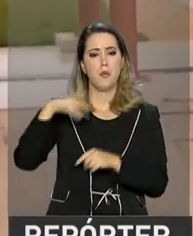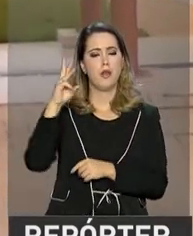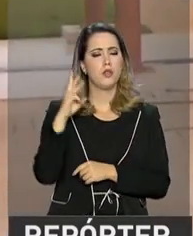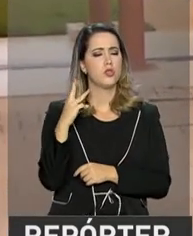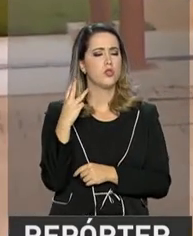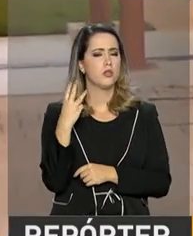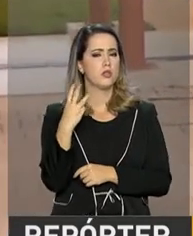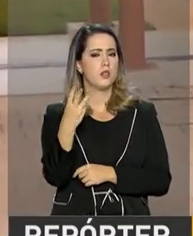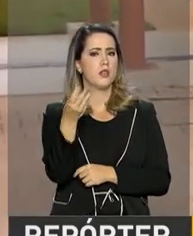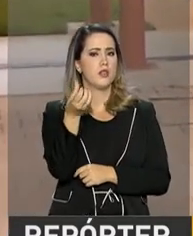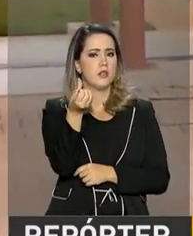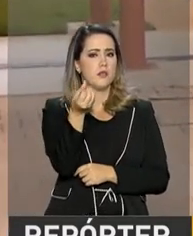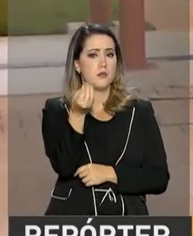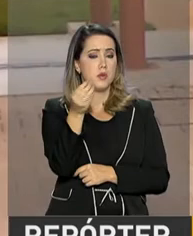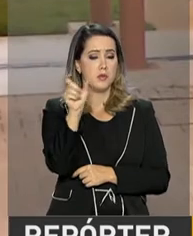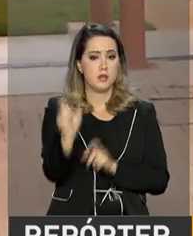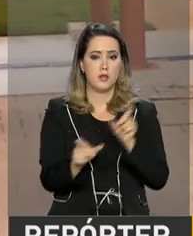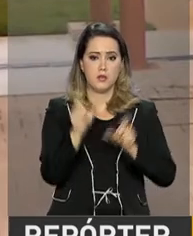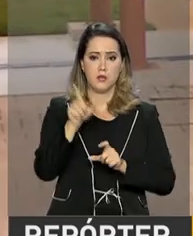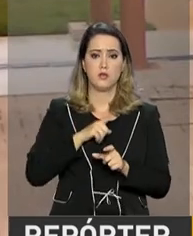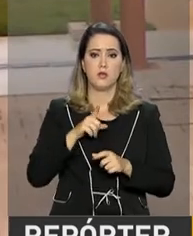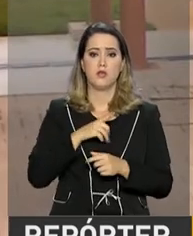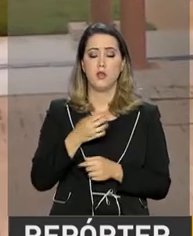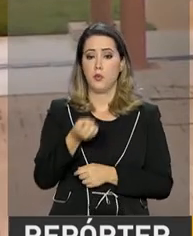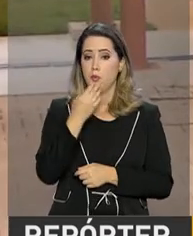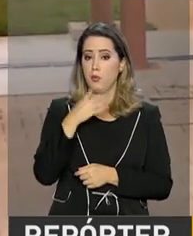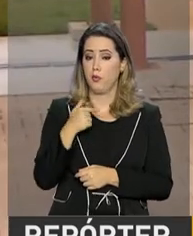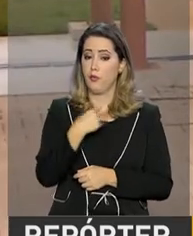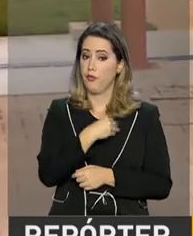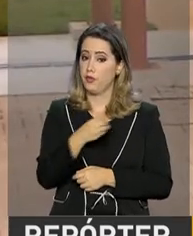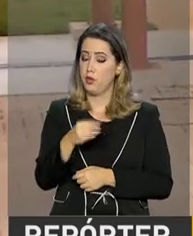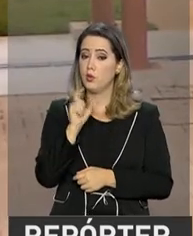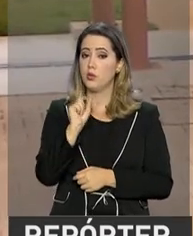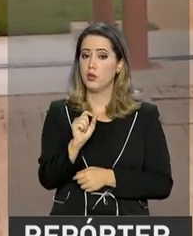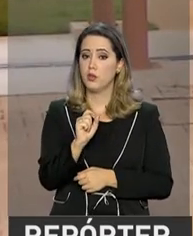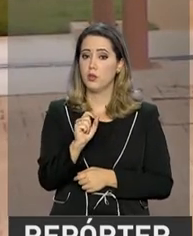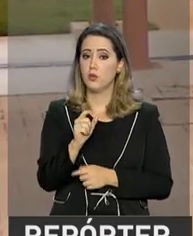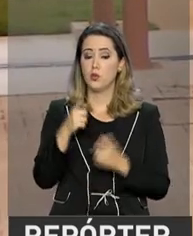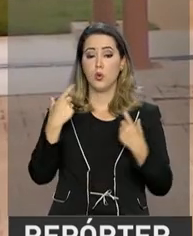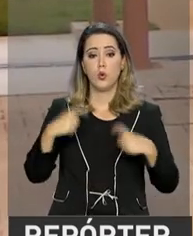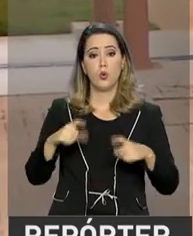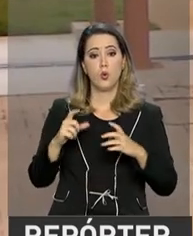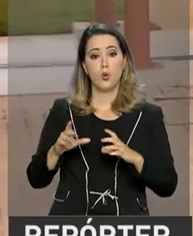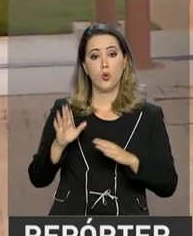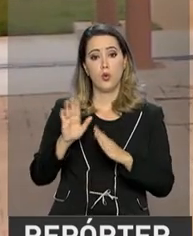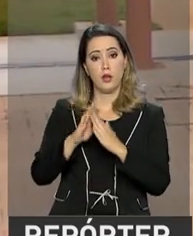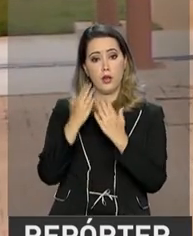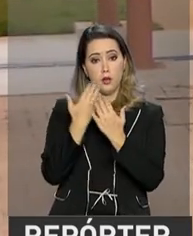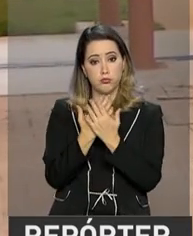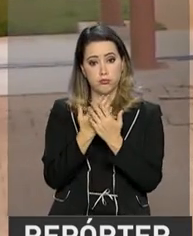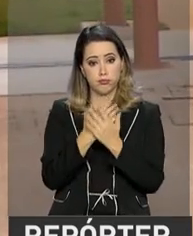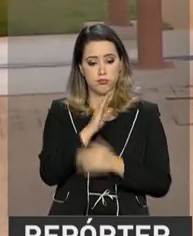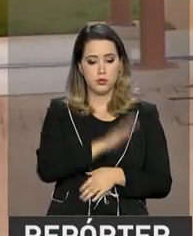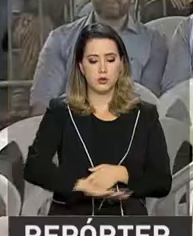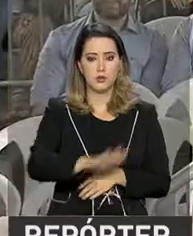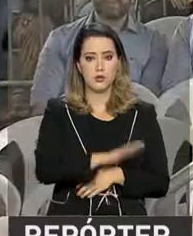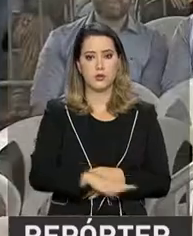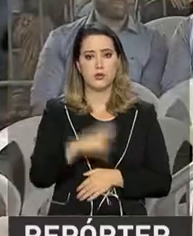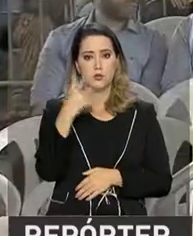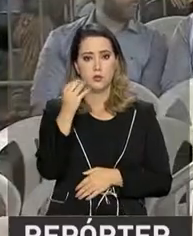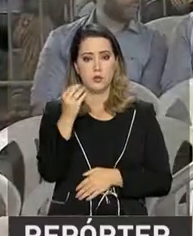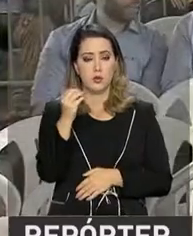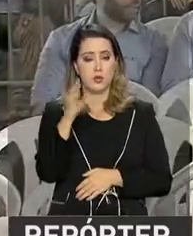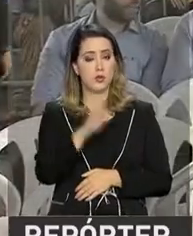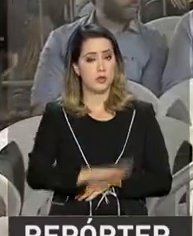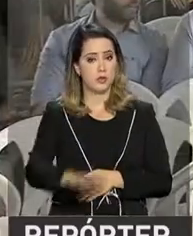e quem tem filho ainda terá um benefício a mais uma creche que deve atender 400 crianças os